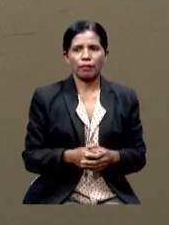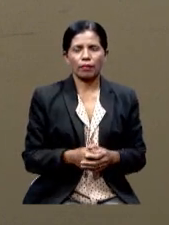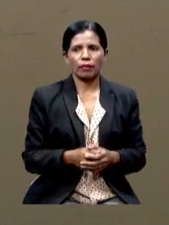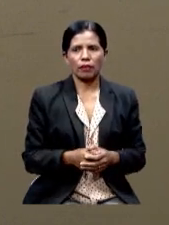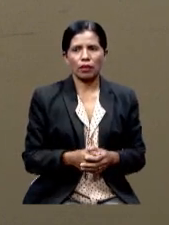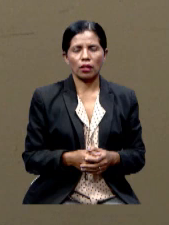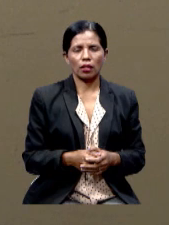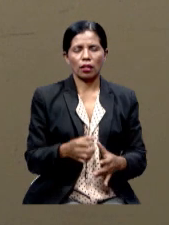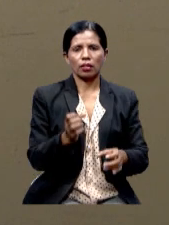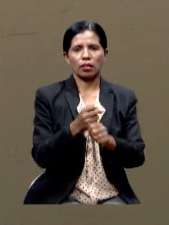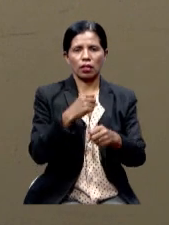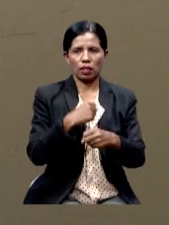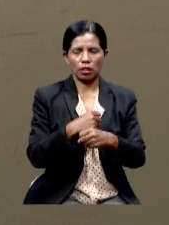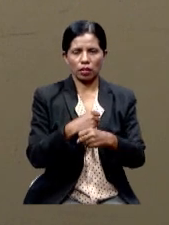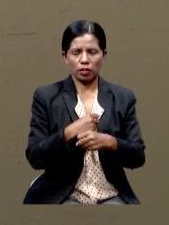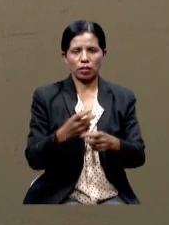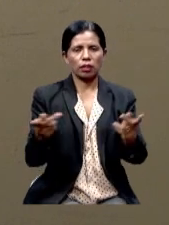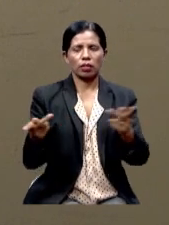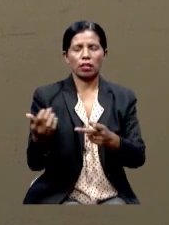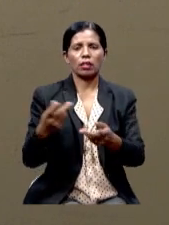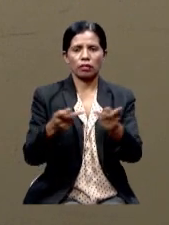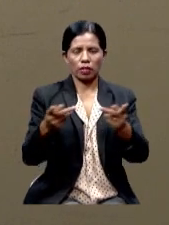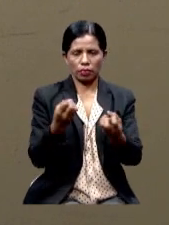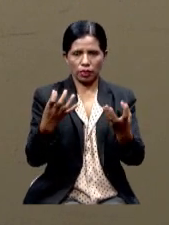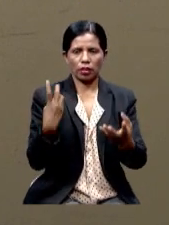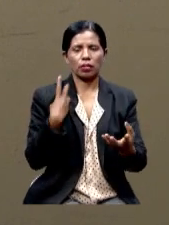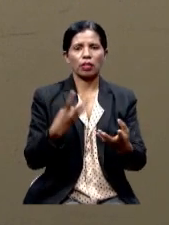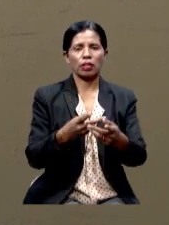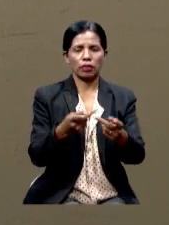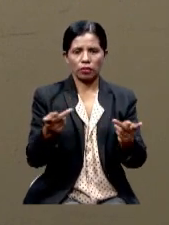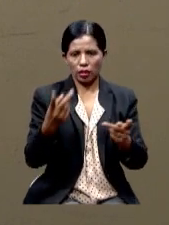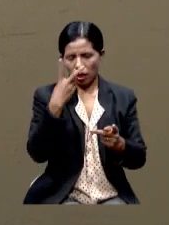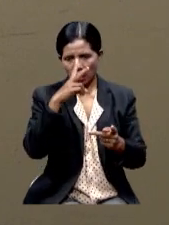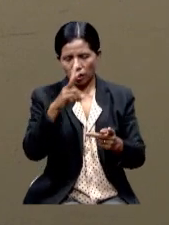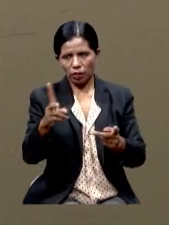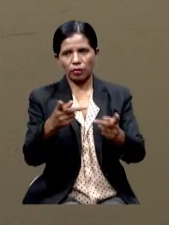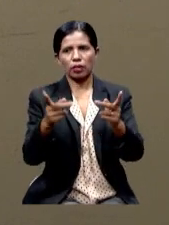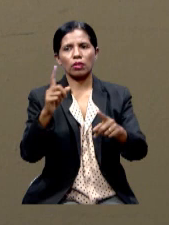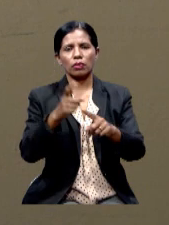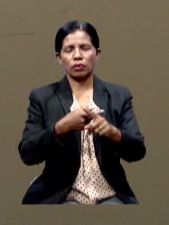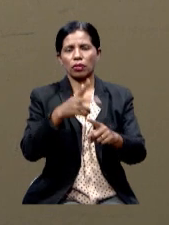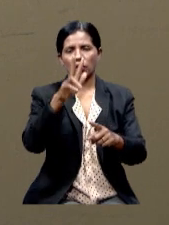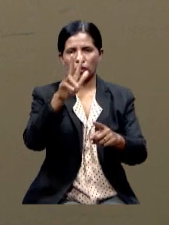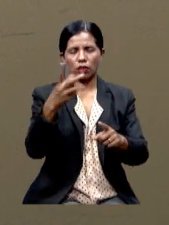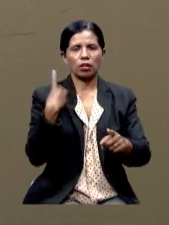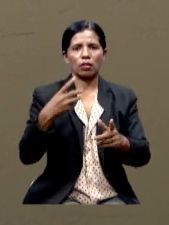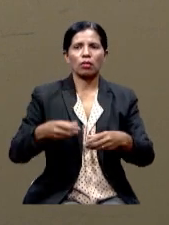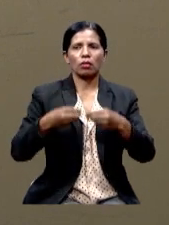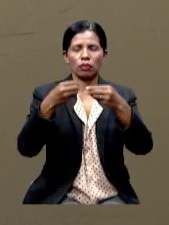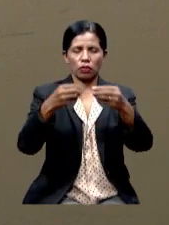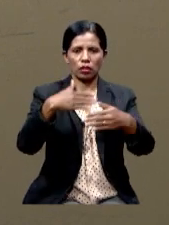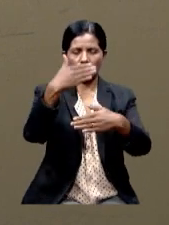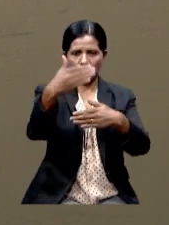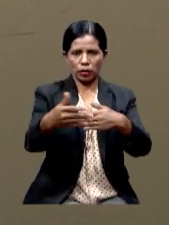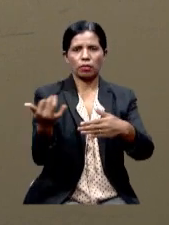Quase ralo o encerramento para ser no fato em dobro vida. Encerramento nem durante o fulantolo. Então foi, vacira para, foi espaço vacira